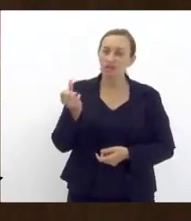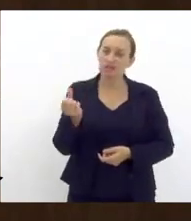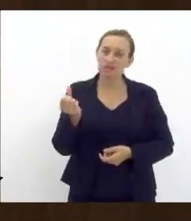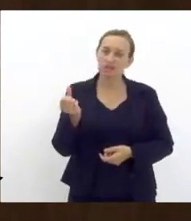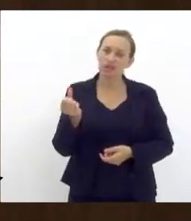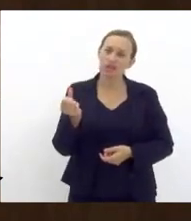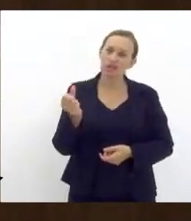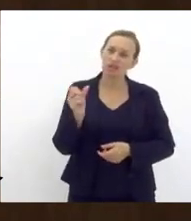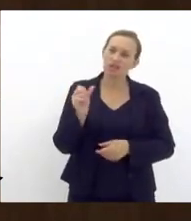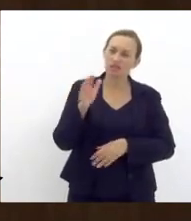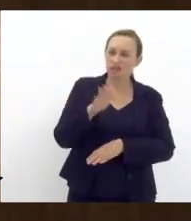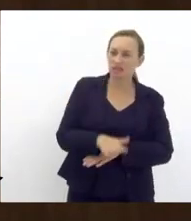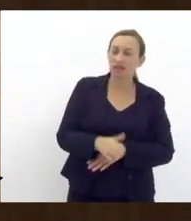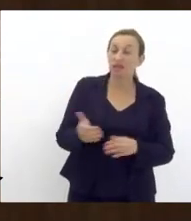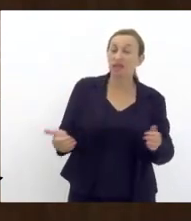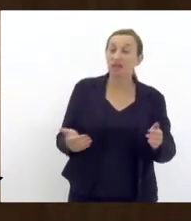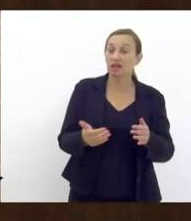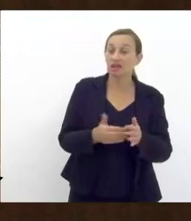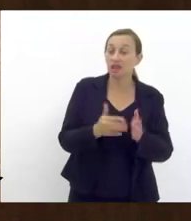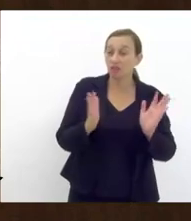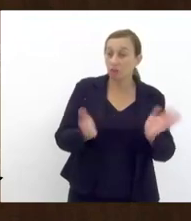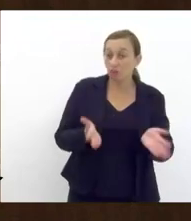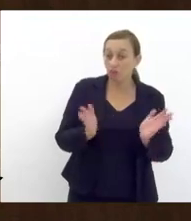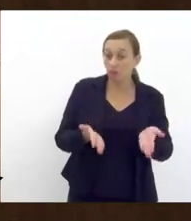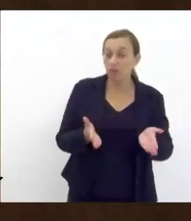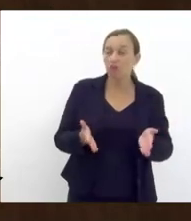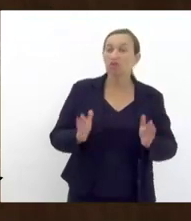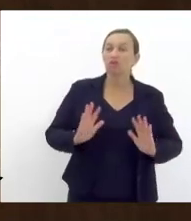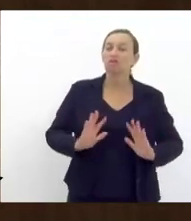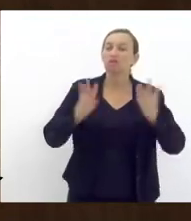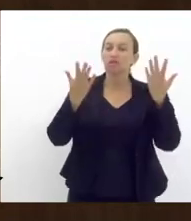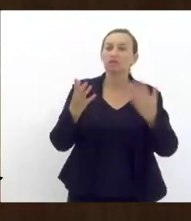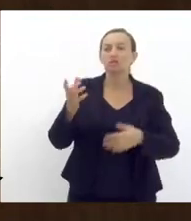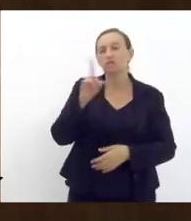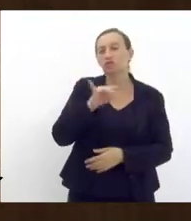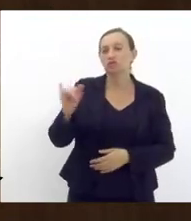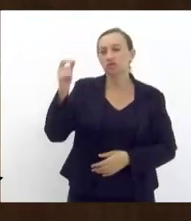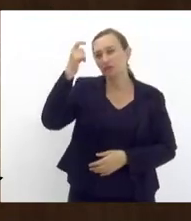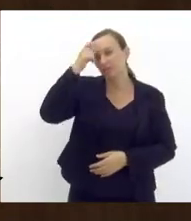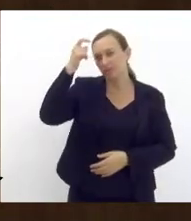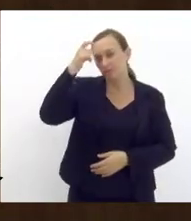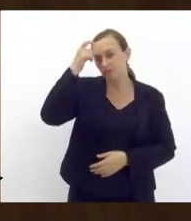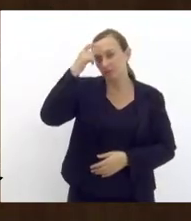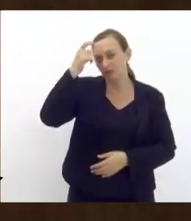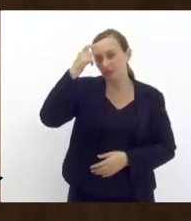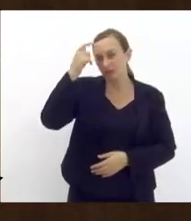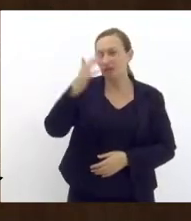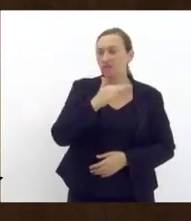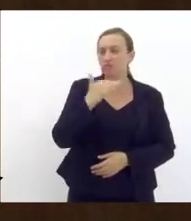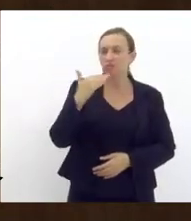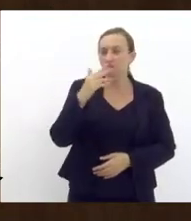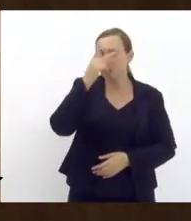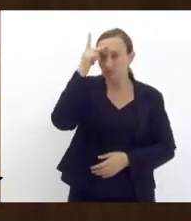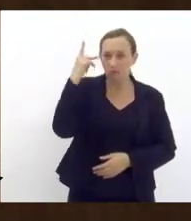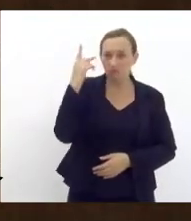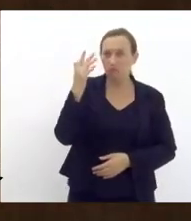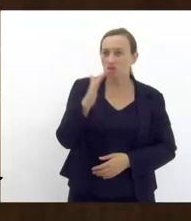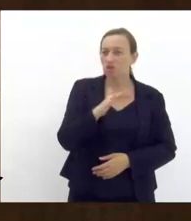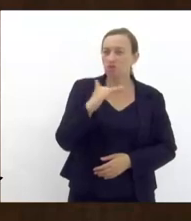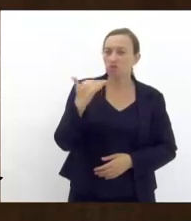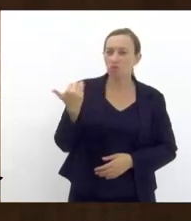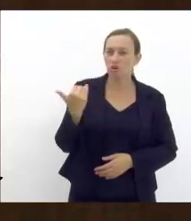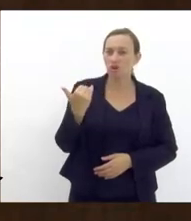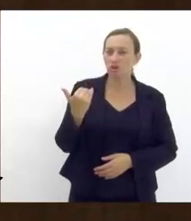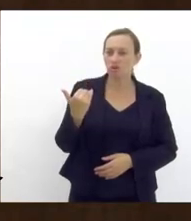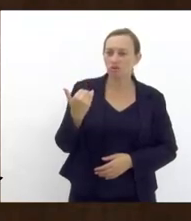até às 6 horas nós comemoramos é o dia da memória é das vítimas do holocausto e ushá